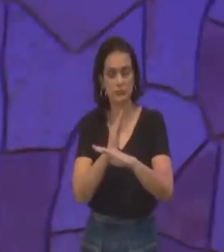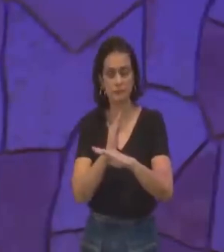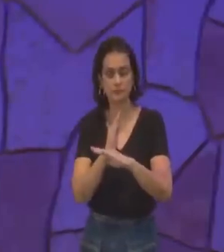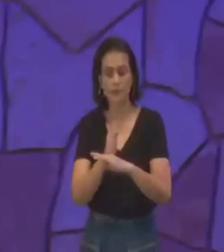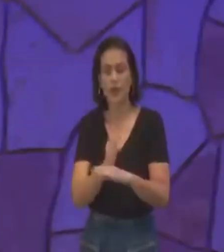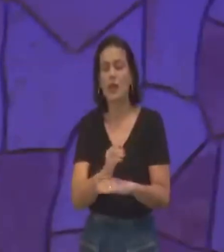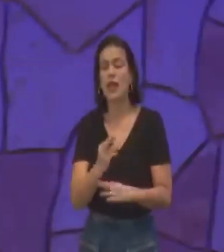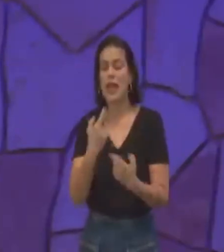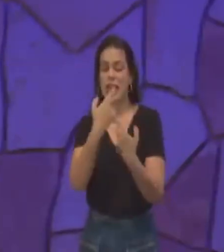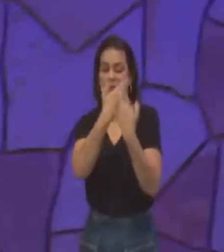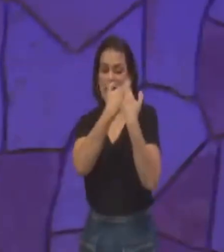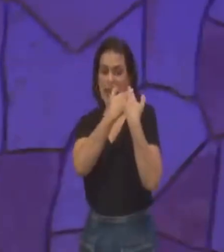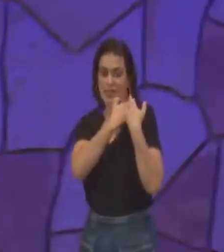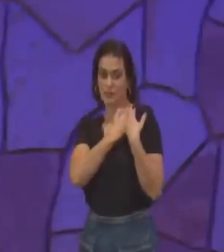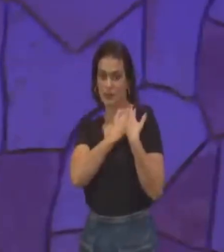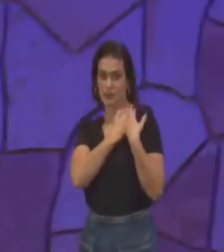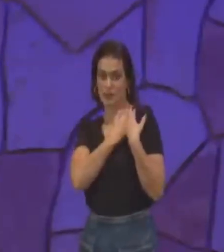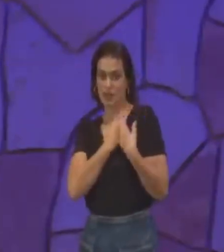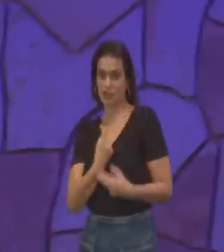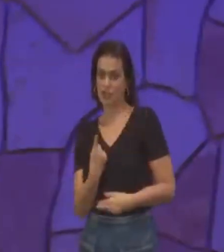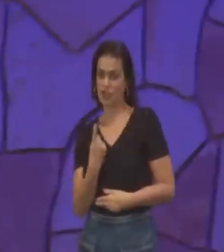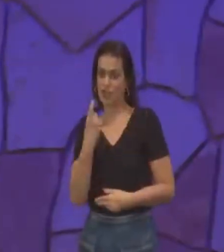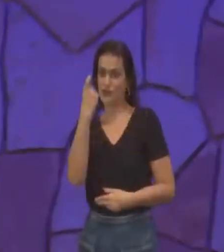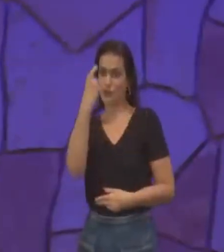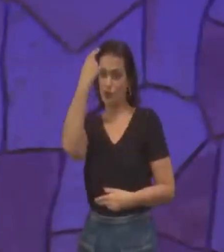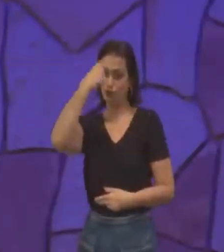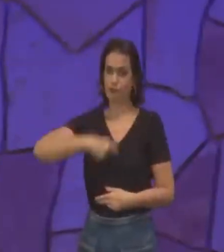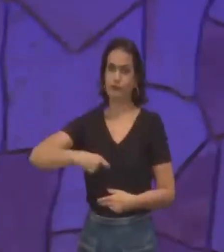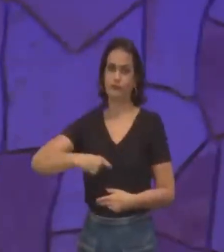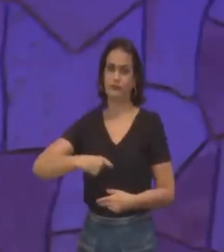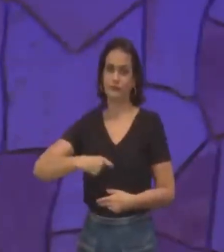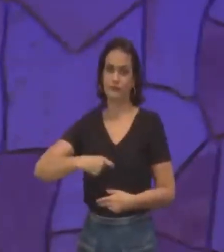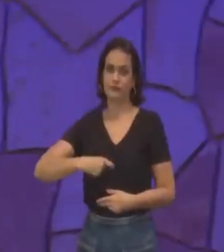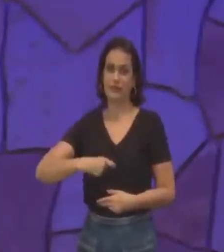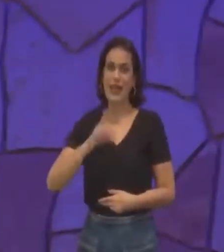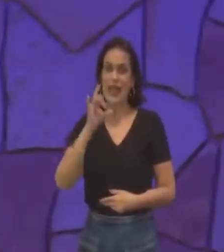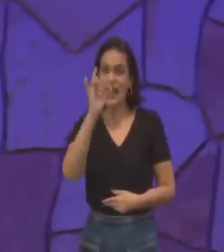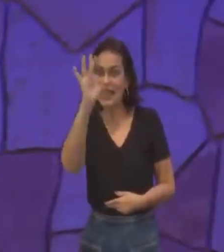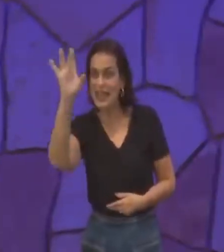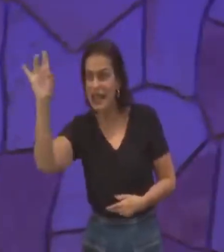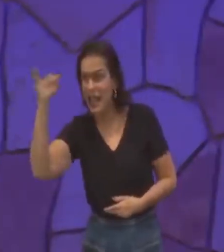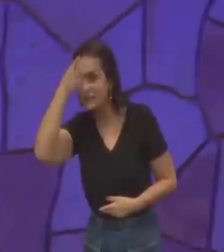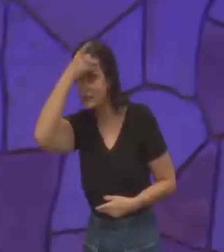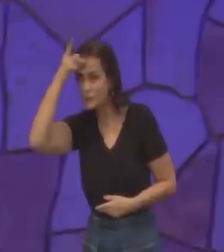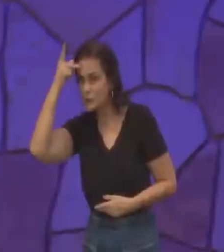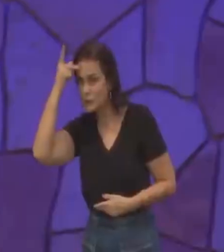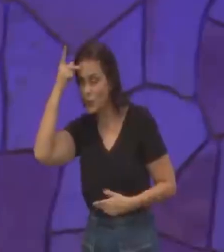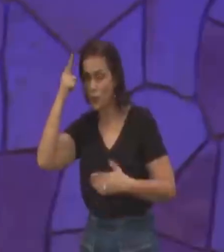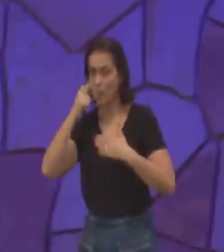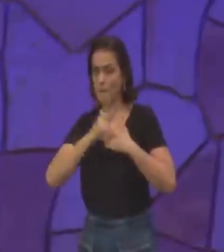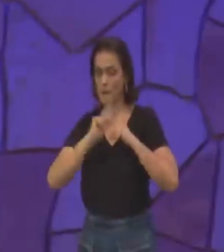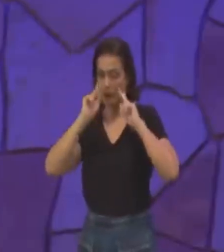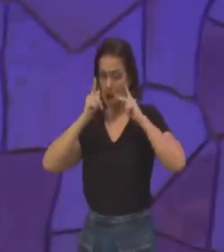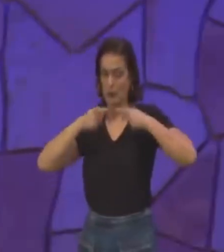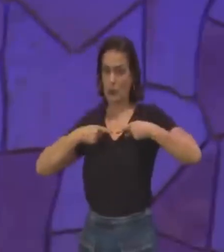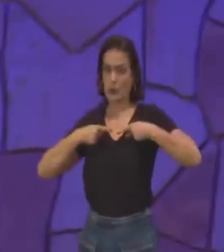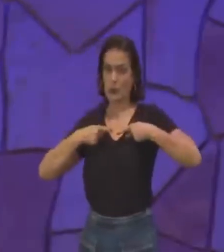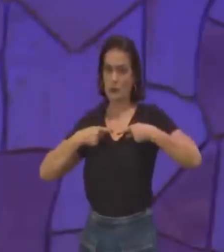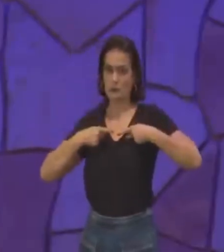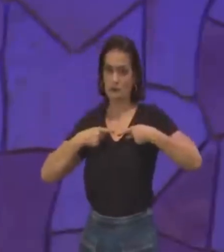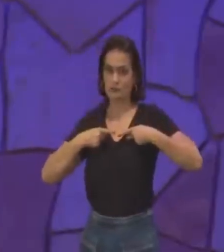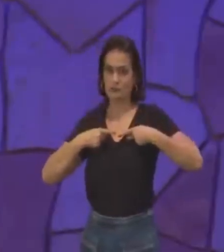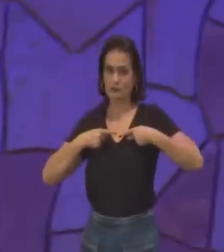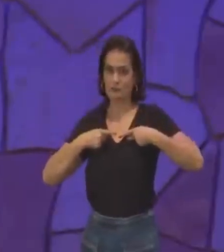Deus. Todos são responsáveis diante de Deus pelos seus atos, pelo seu comportamento. Isso tem a ver com o sacerdócio